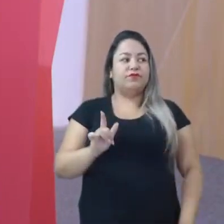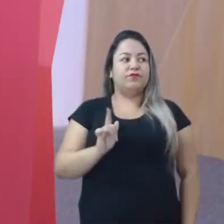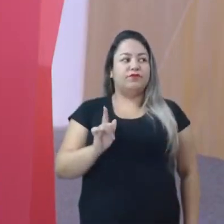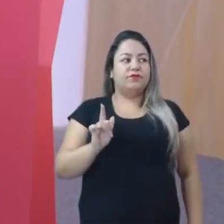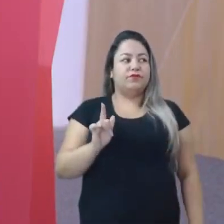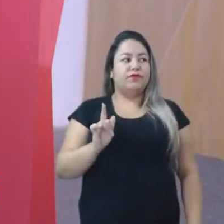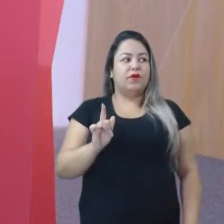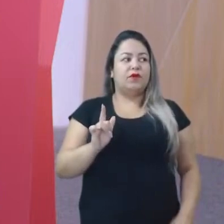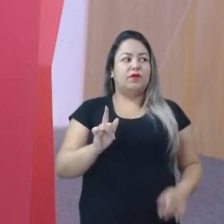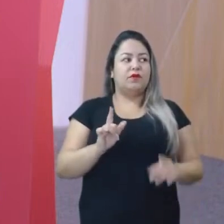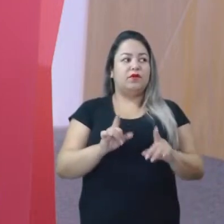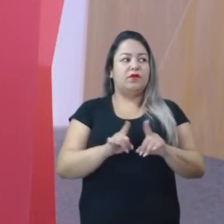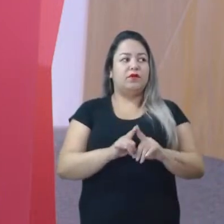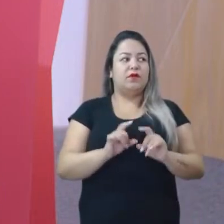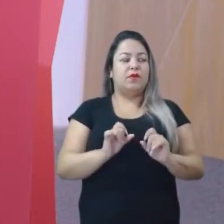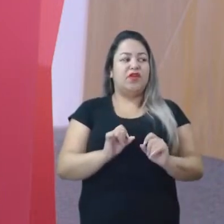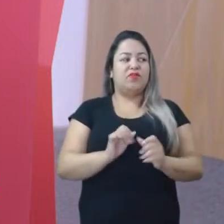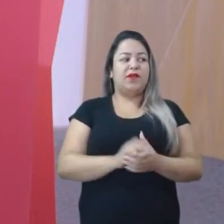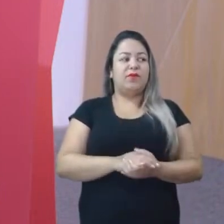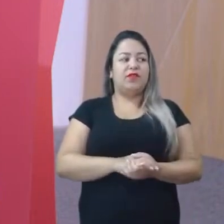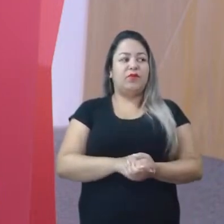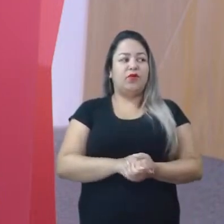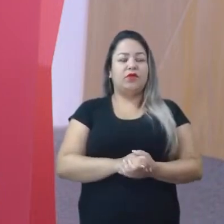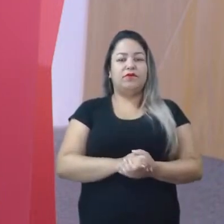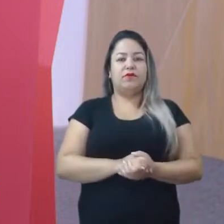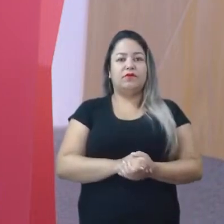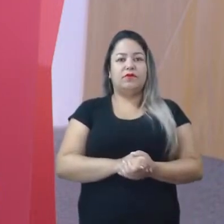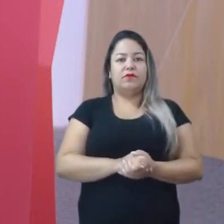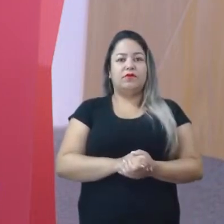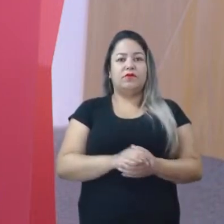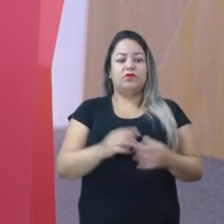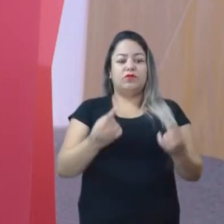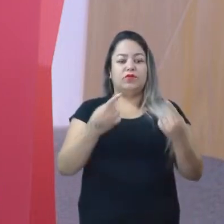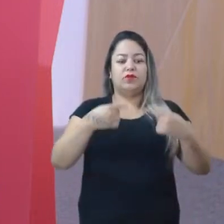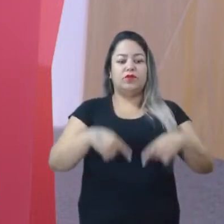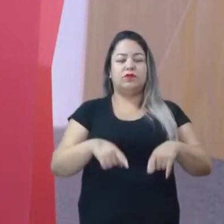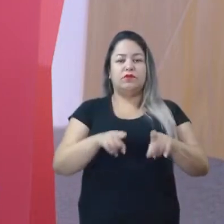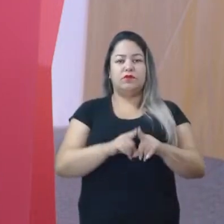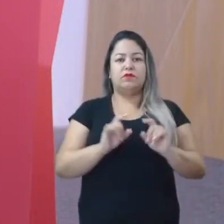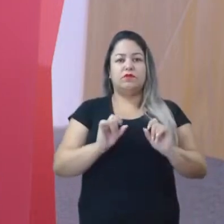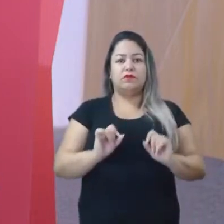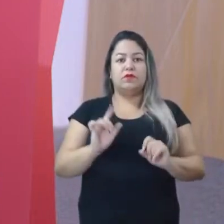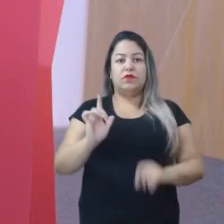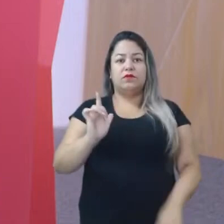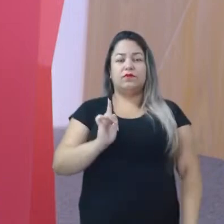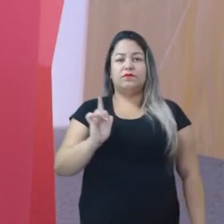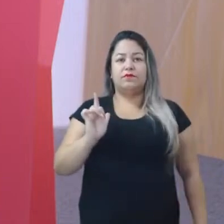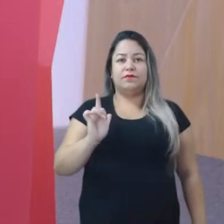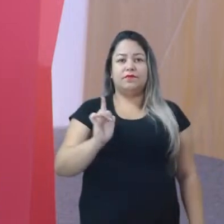maiores desafios aí enfrentados na implementação de políticas afirmativas no Brasil?